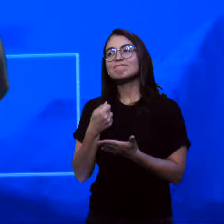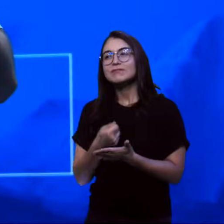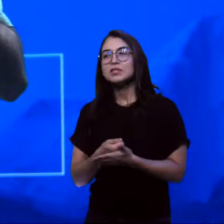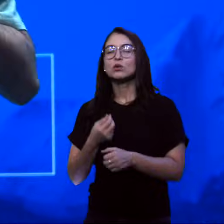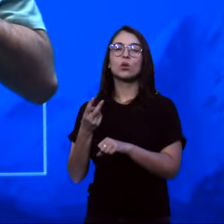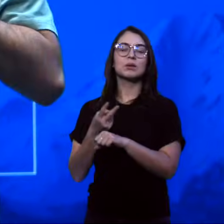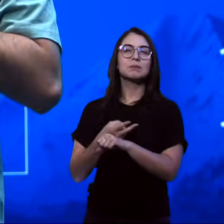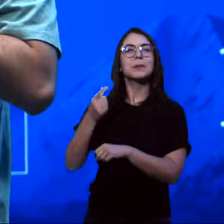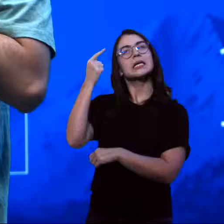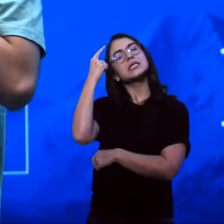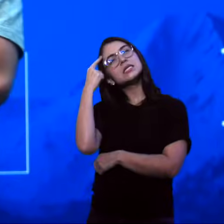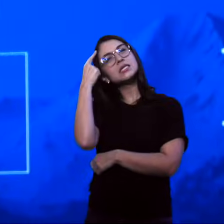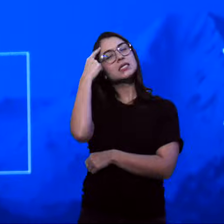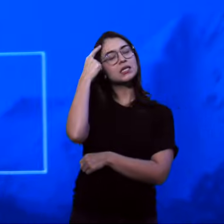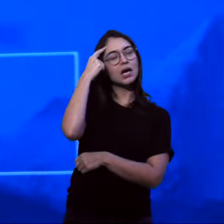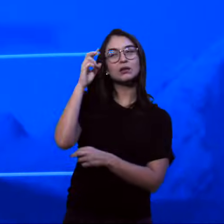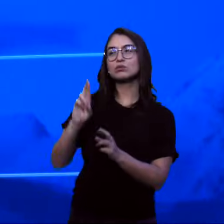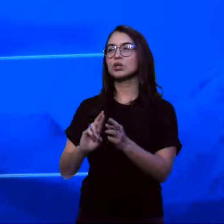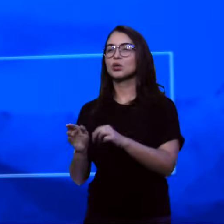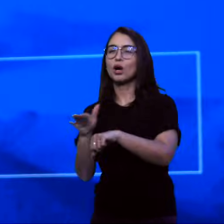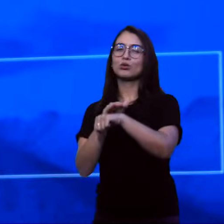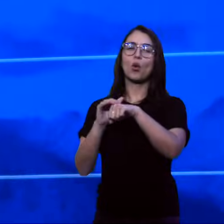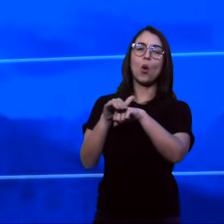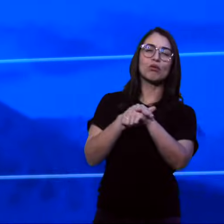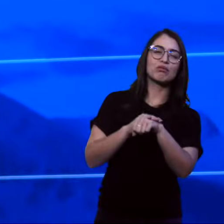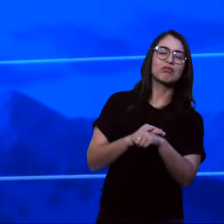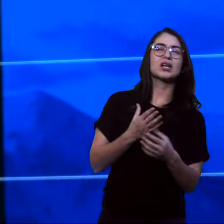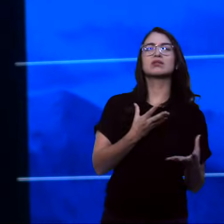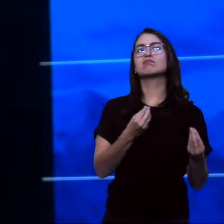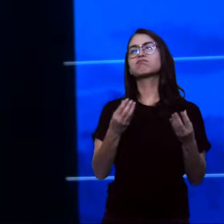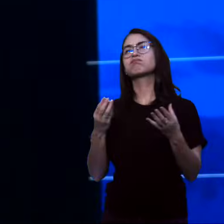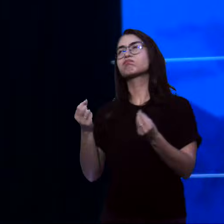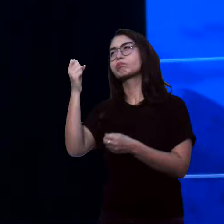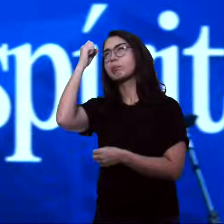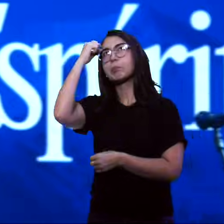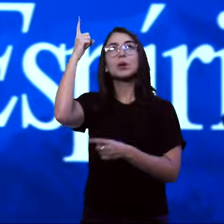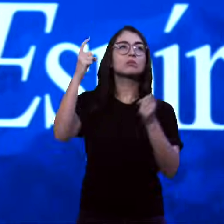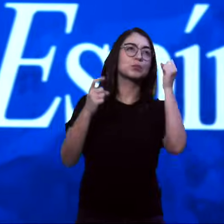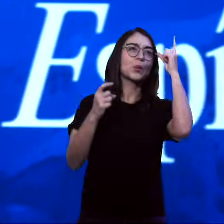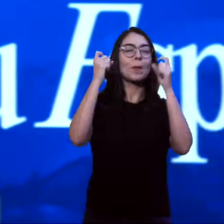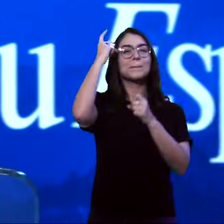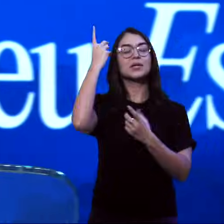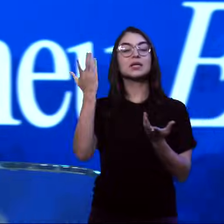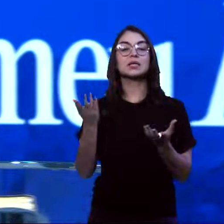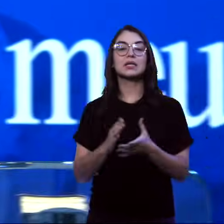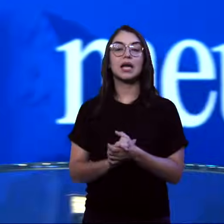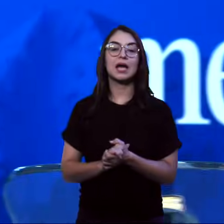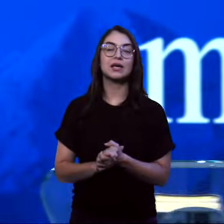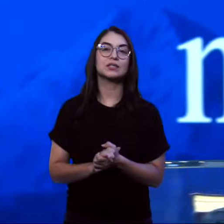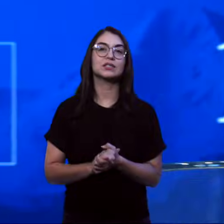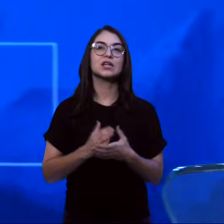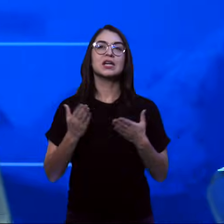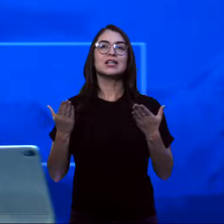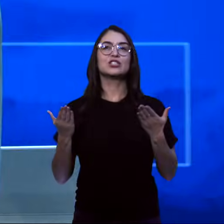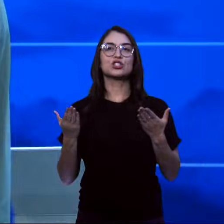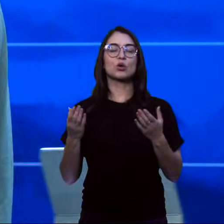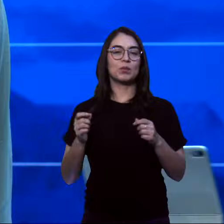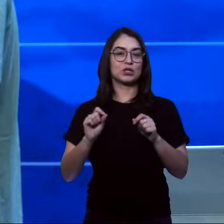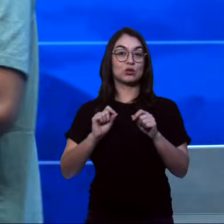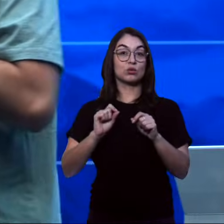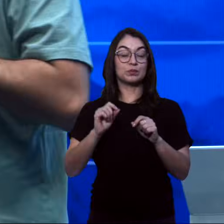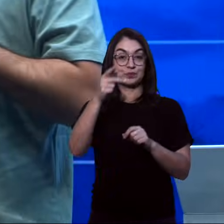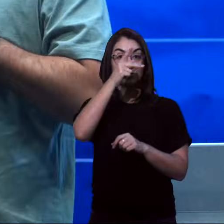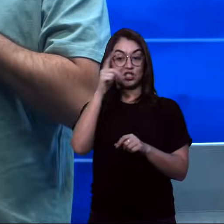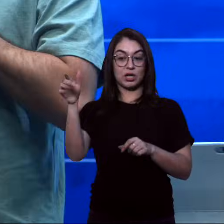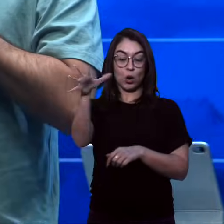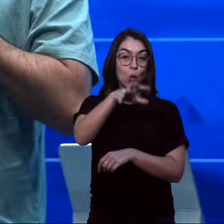nome. E foram várias reuniões, várias ideias. Tinha o pessoal do design na nossa equipe, eles traziam